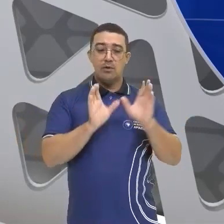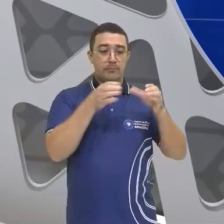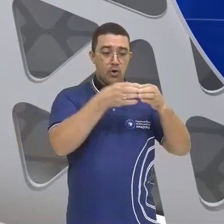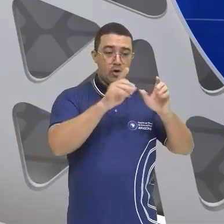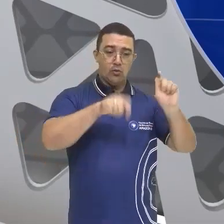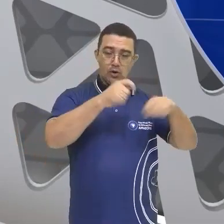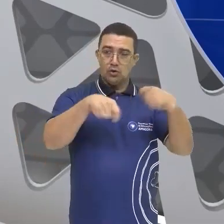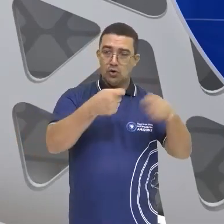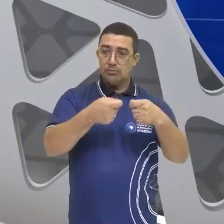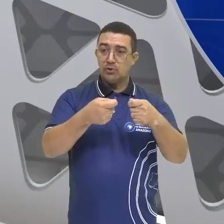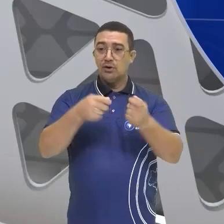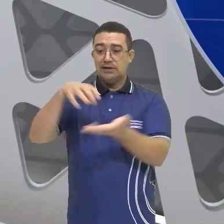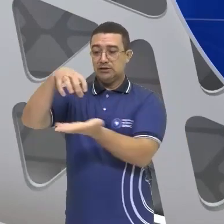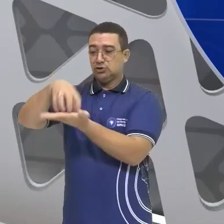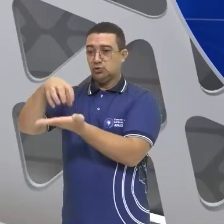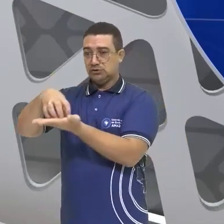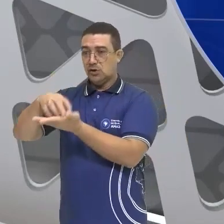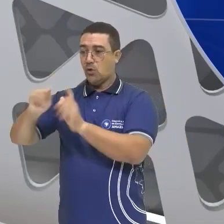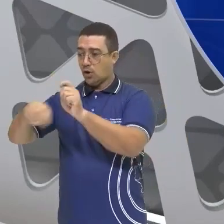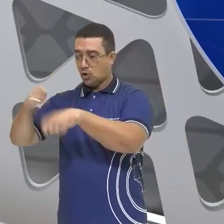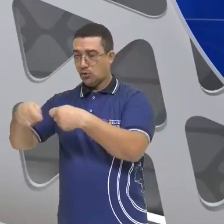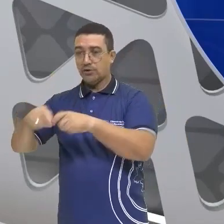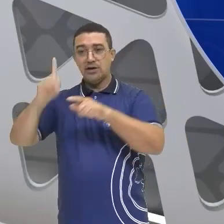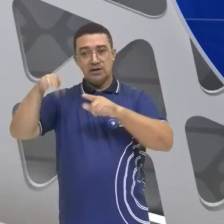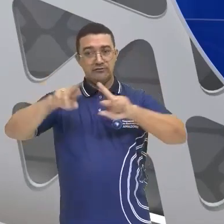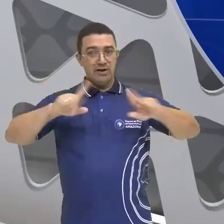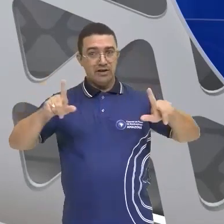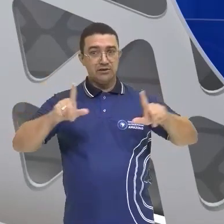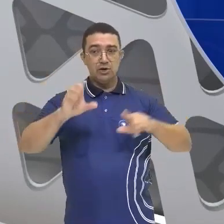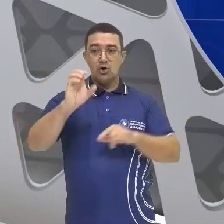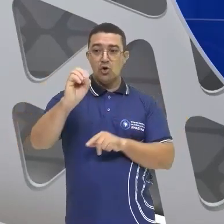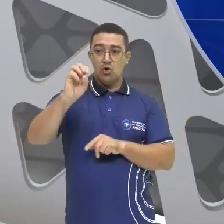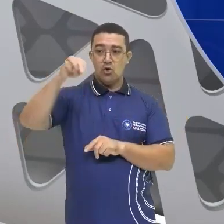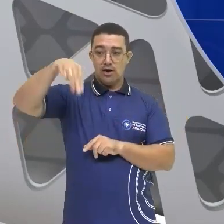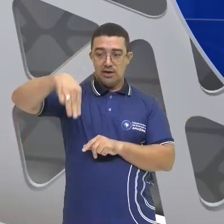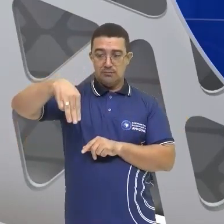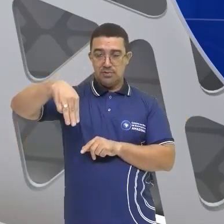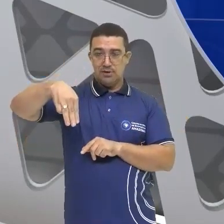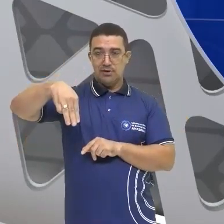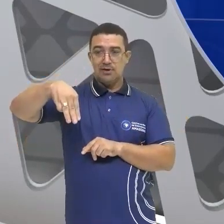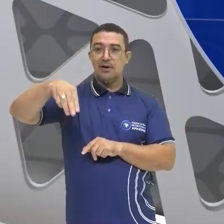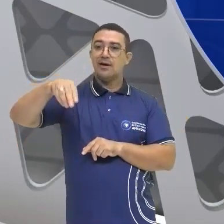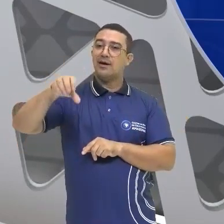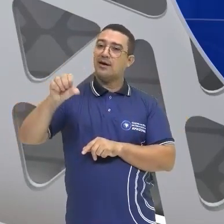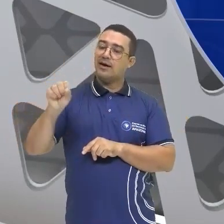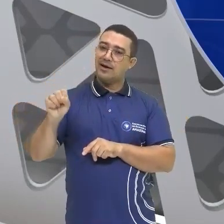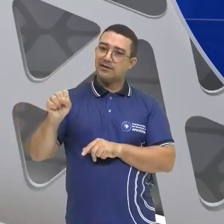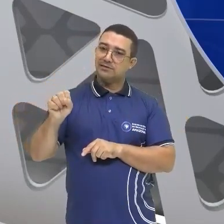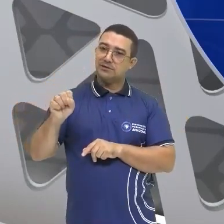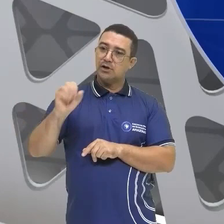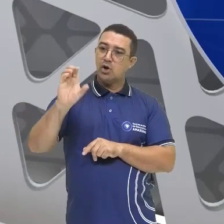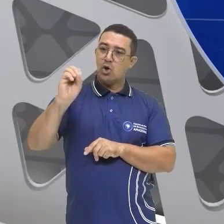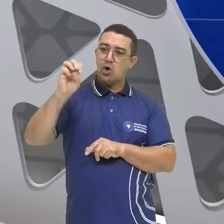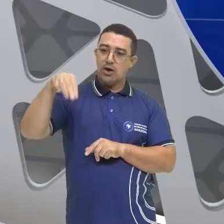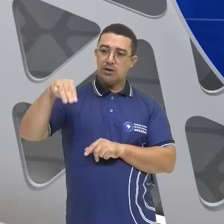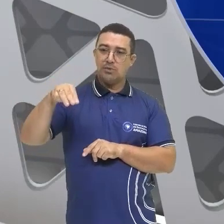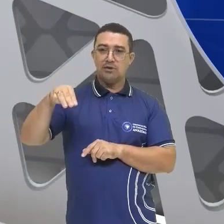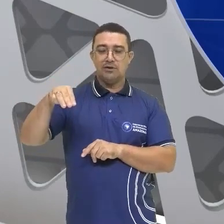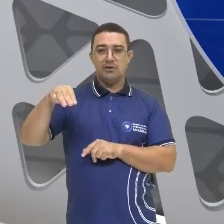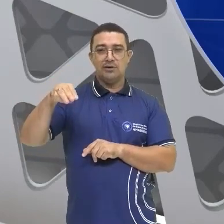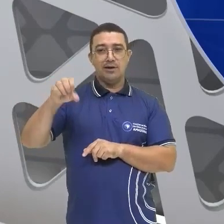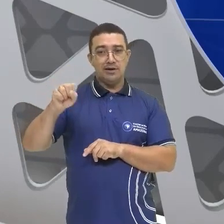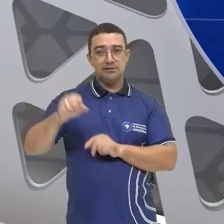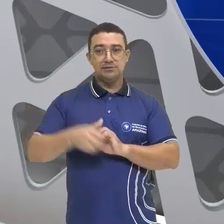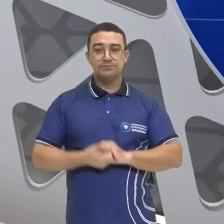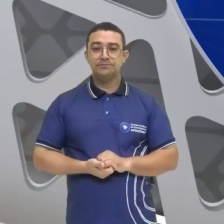a OMS, que faz a regulamentação do comércio internacional, a Organização Mundial do Comércio, ela não é